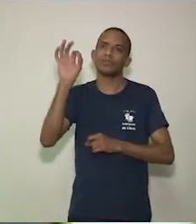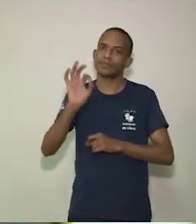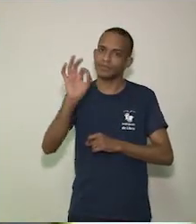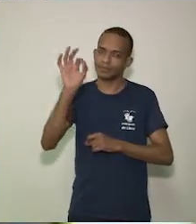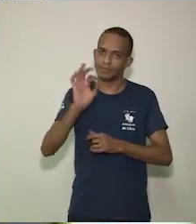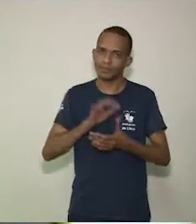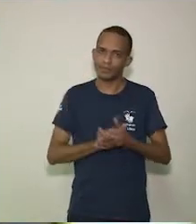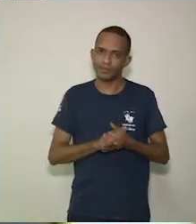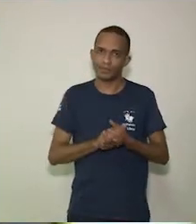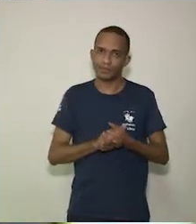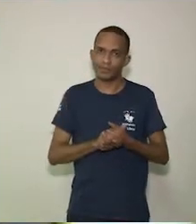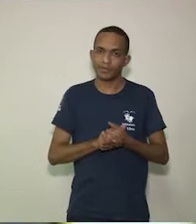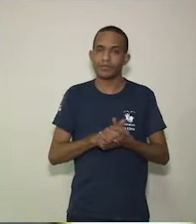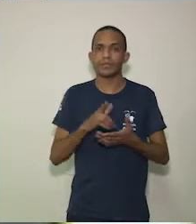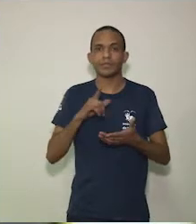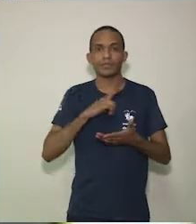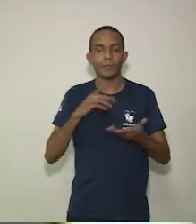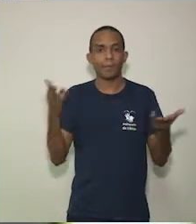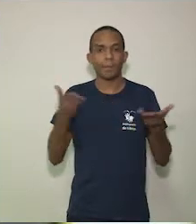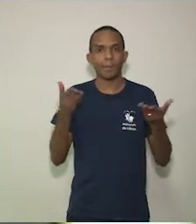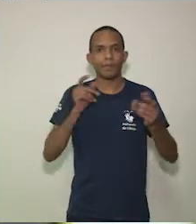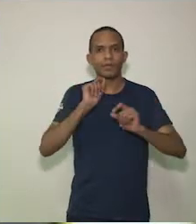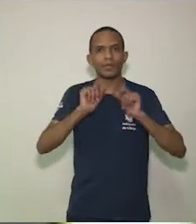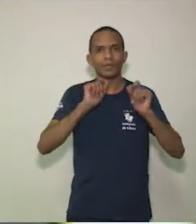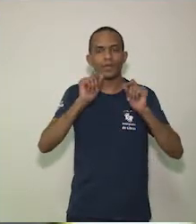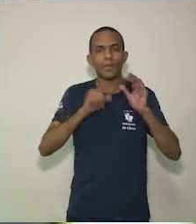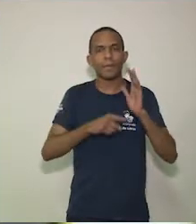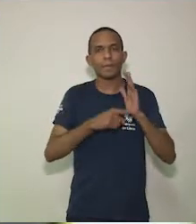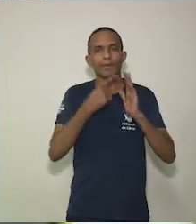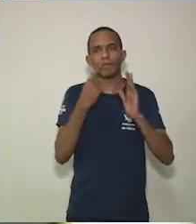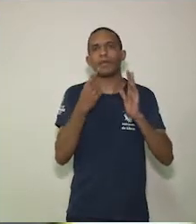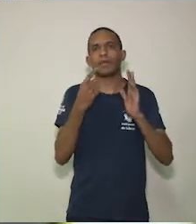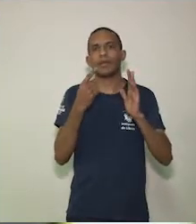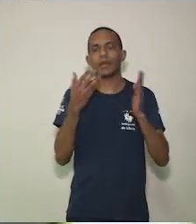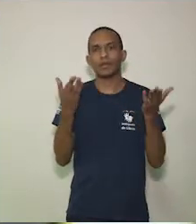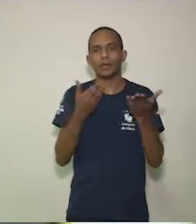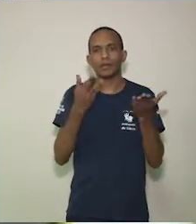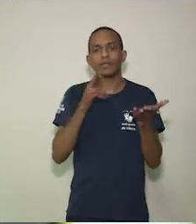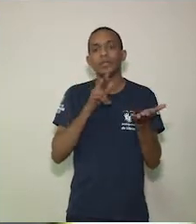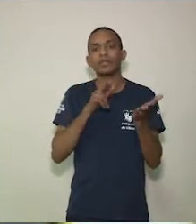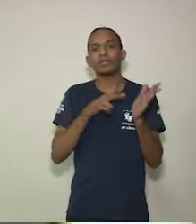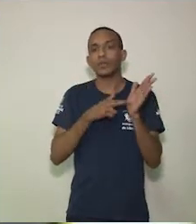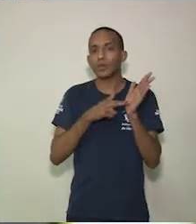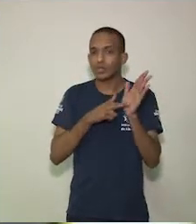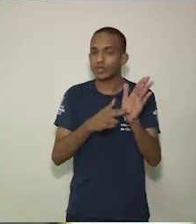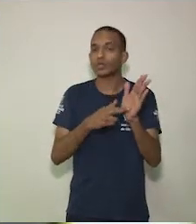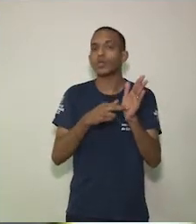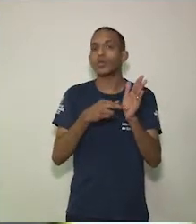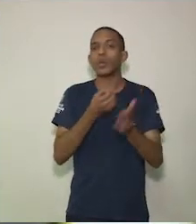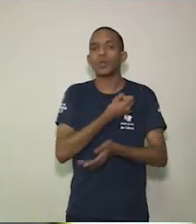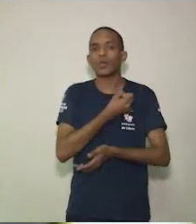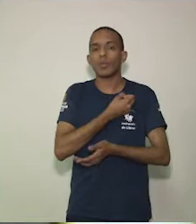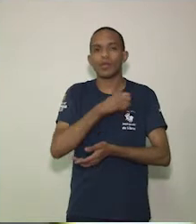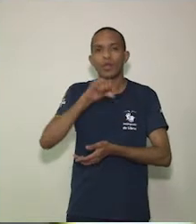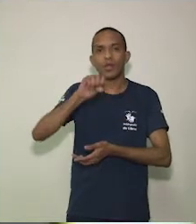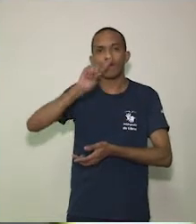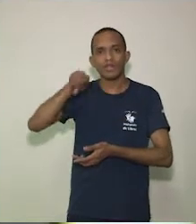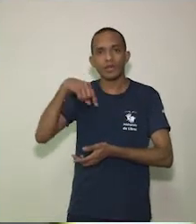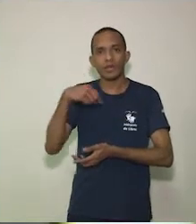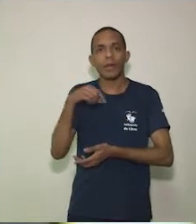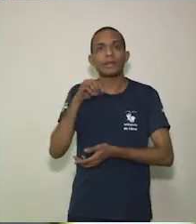10,9%. E aqui queria então, portanto, fazer o primeiro registro. Esses números de